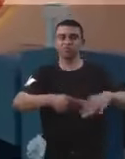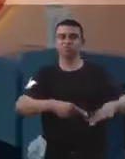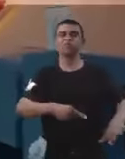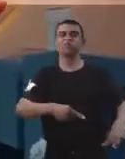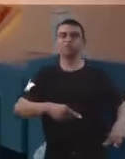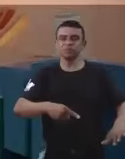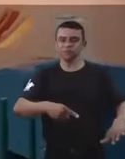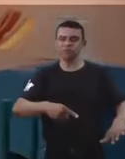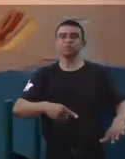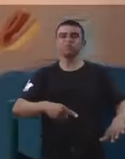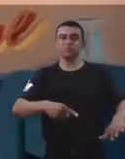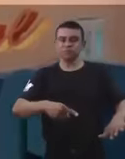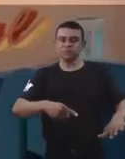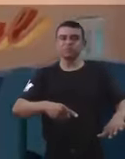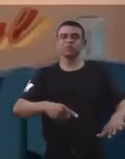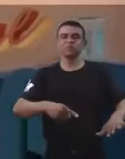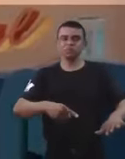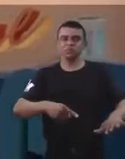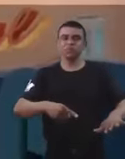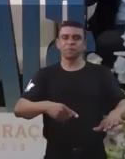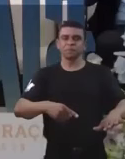Seja o ministro da graça na sua igreja.